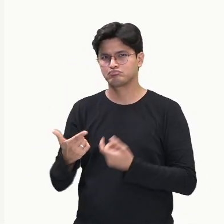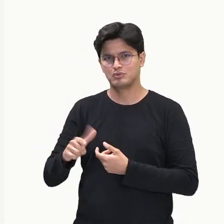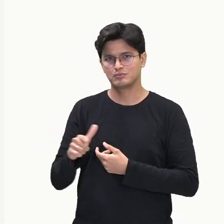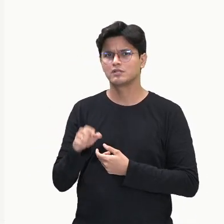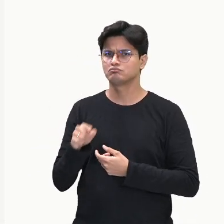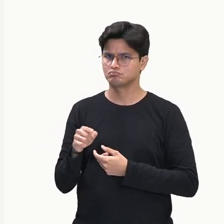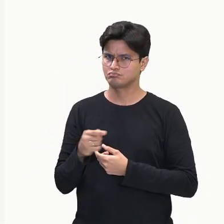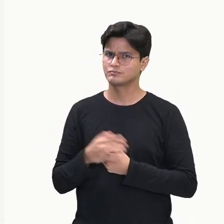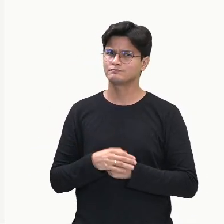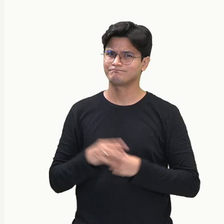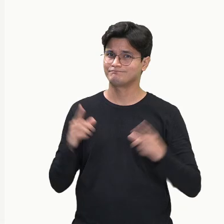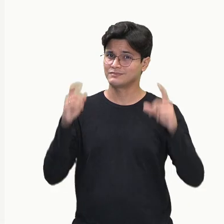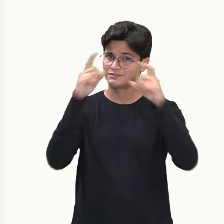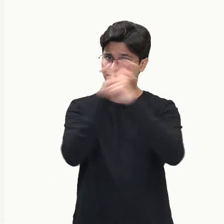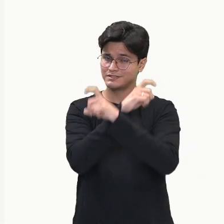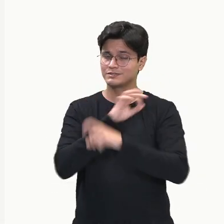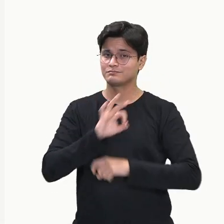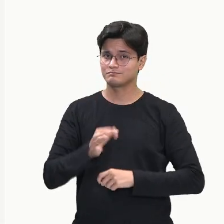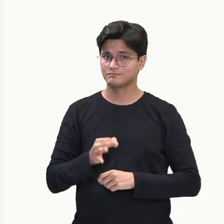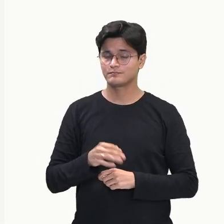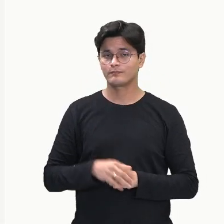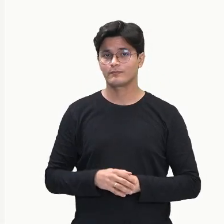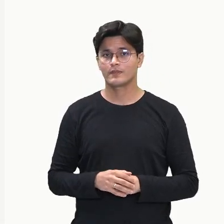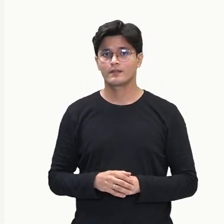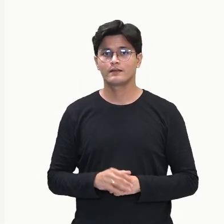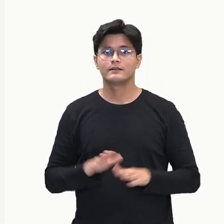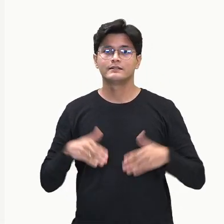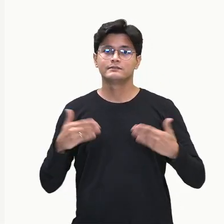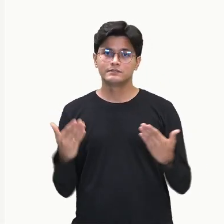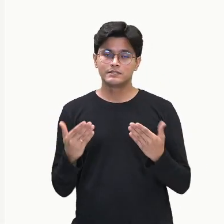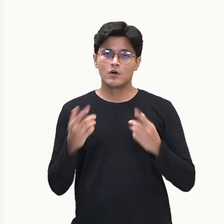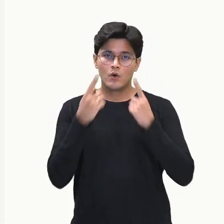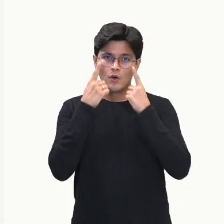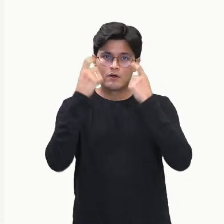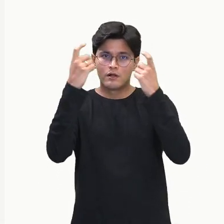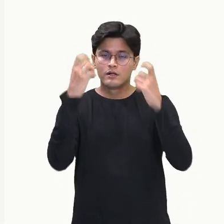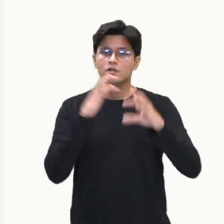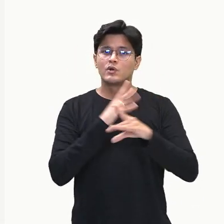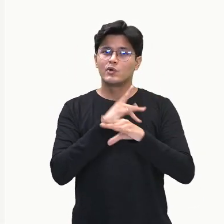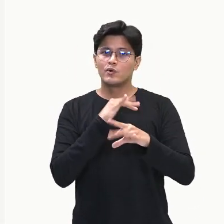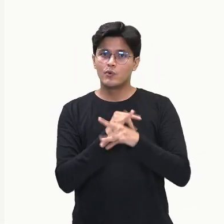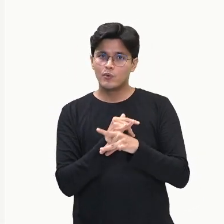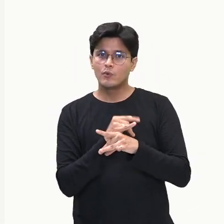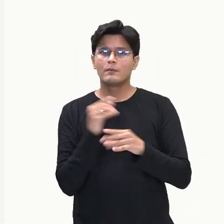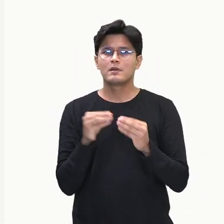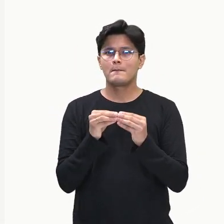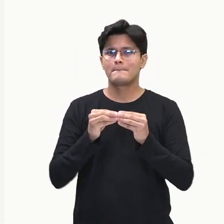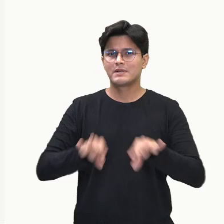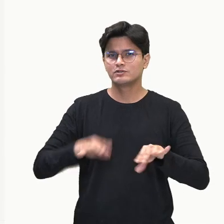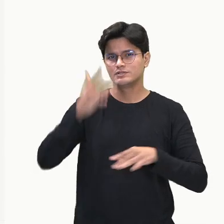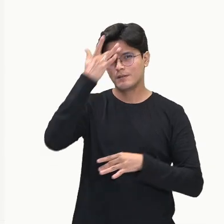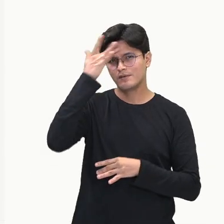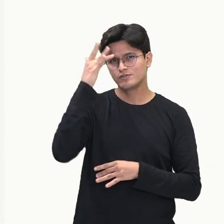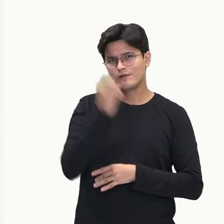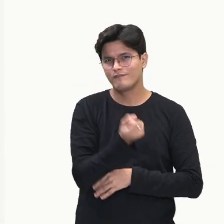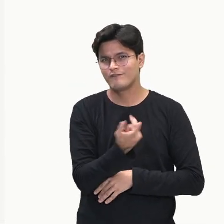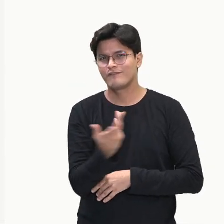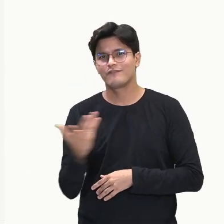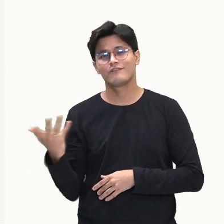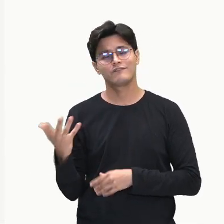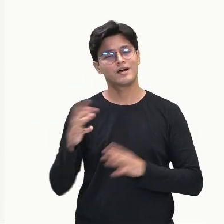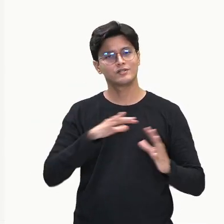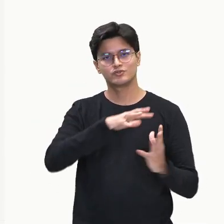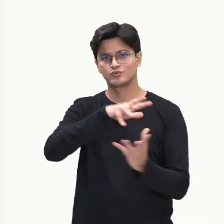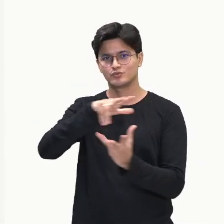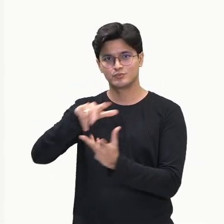urbana atinge milhões de pessoas no mundo inteiro e faz muitas vítimas. Um dos